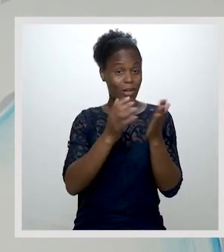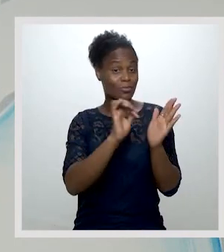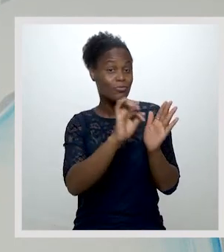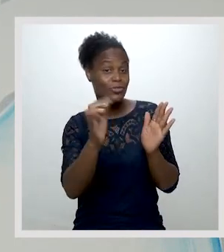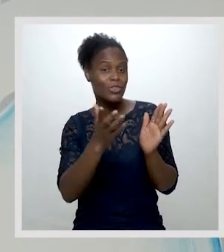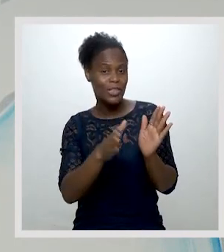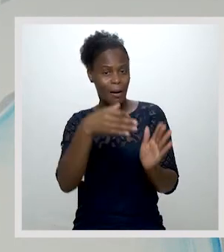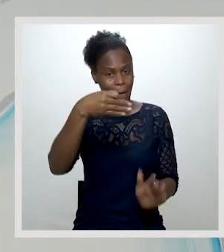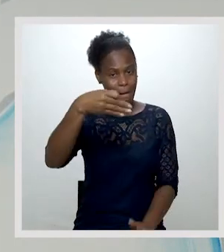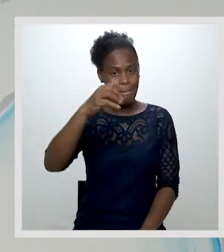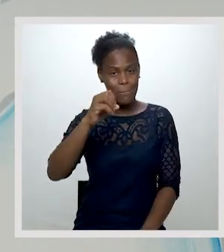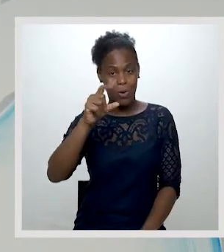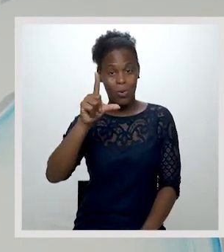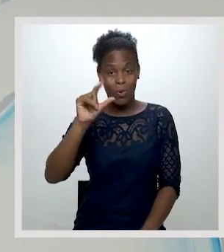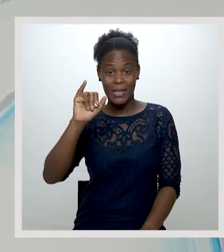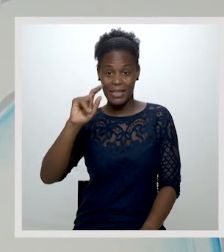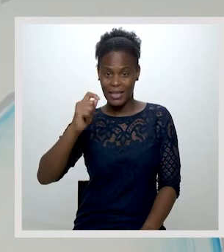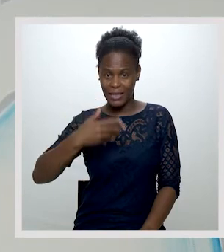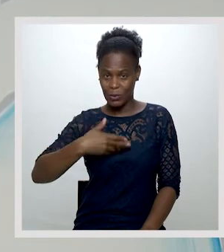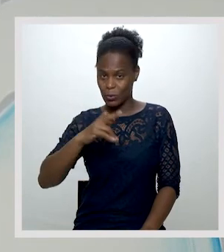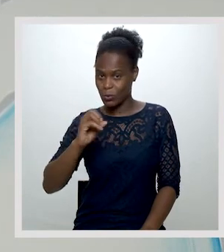esqueçam. X para os